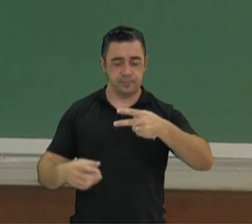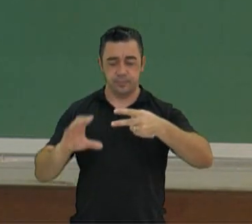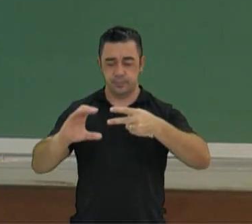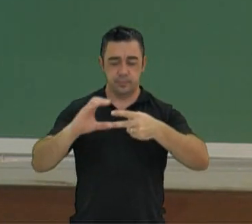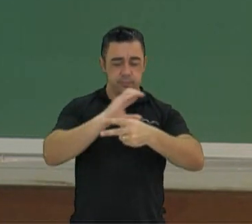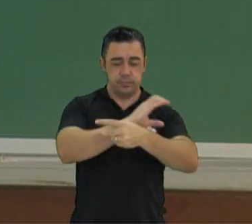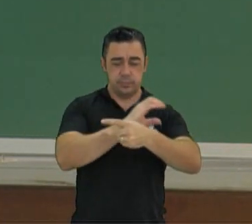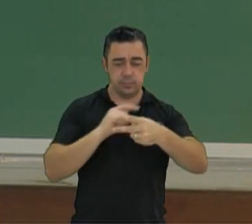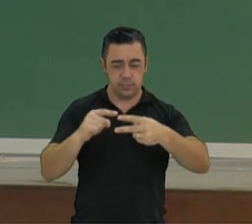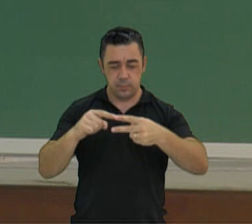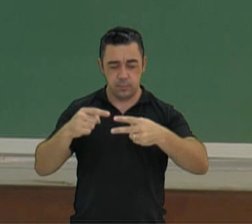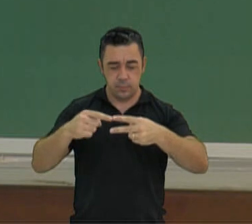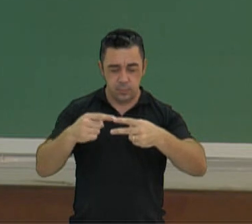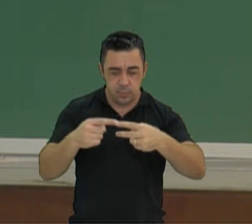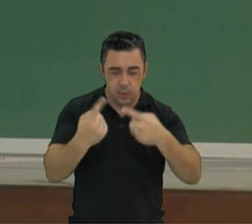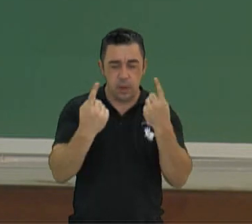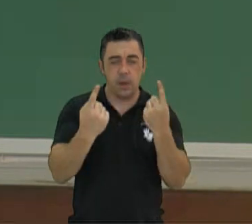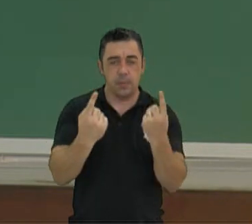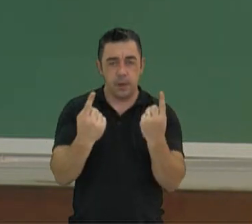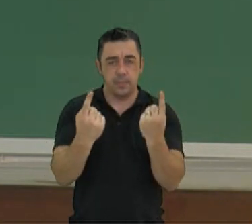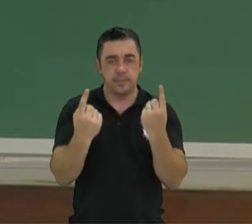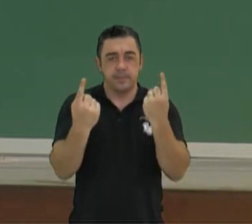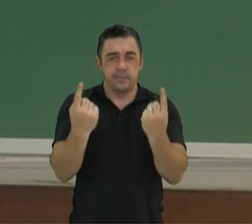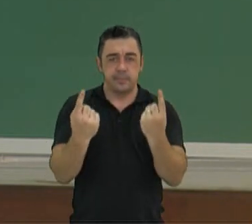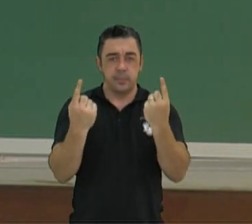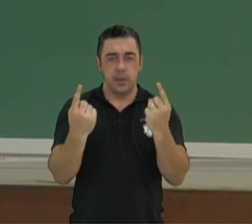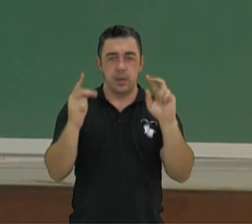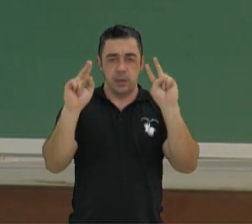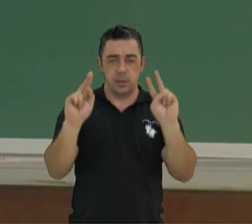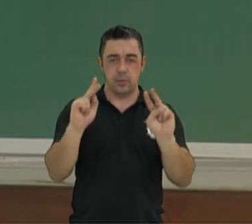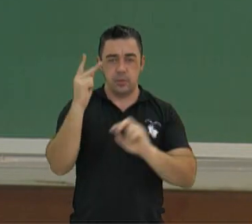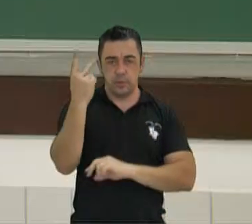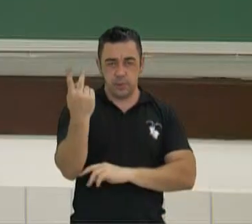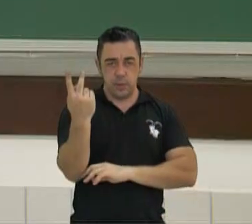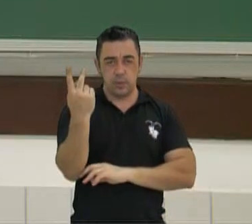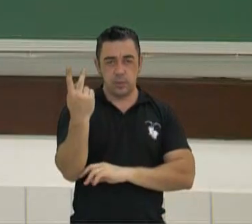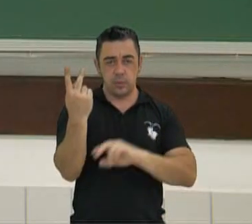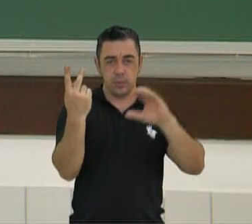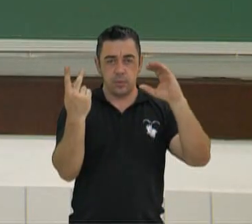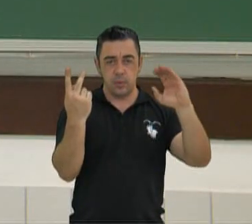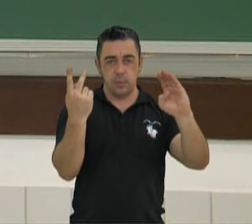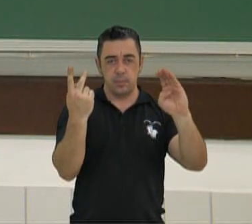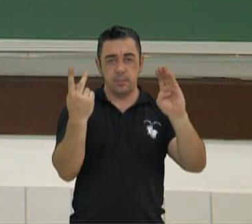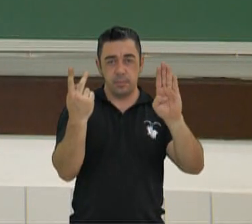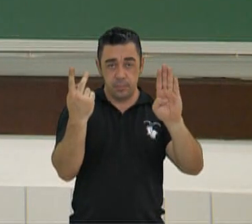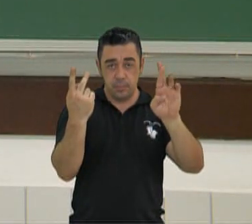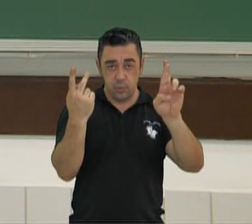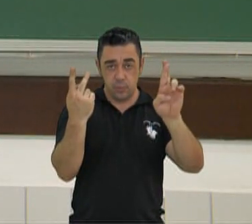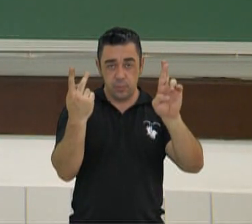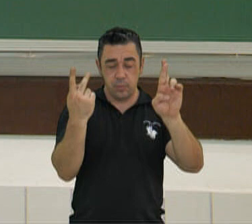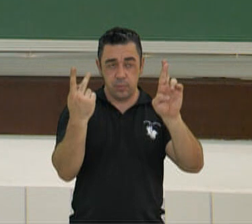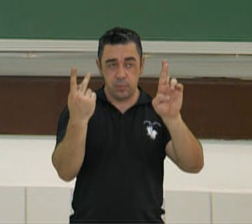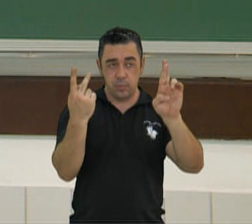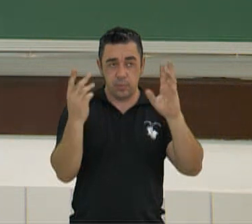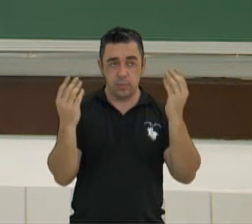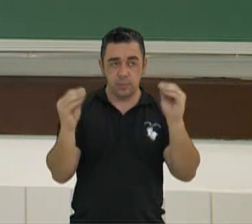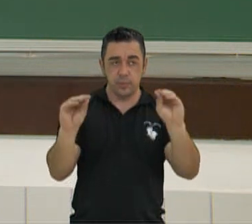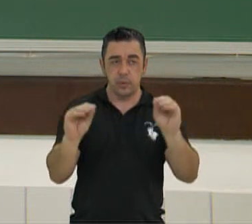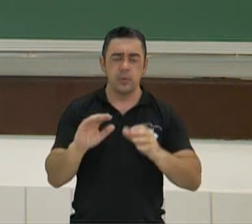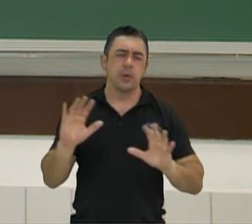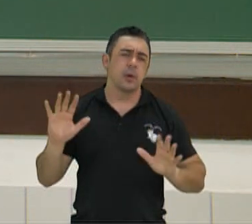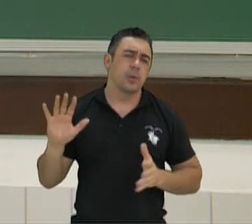dupla ligação é rompida, o hidrogênio vai entrar em um carbono e o bromo vai entrar em outro. Mas